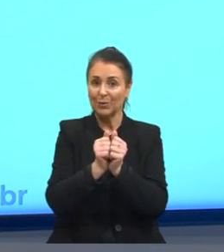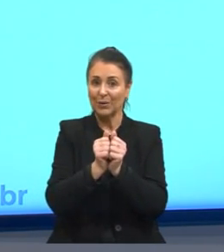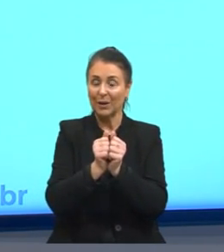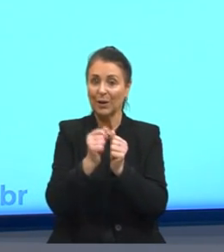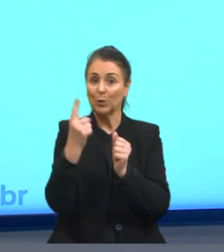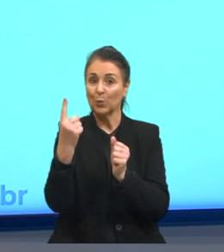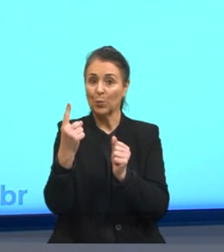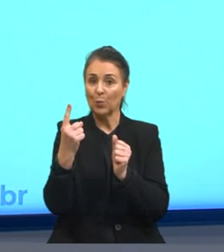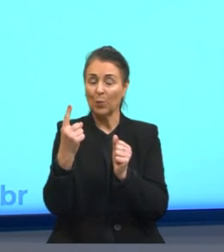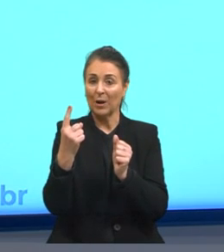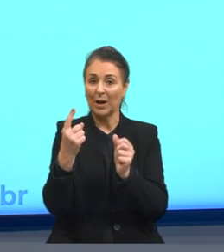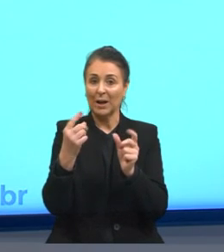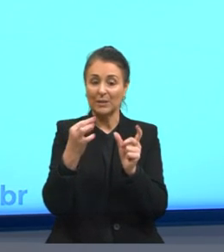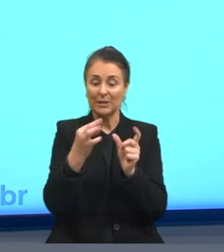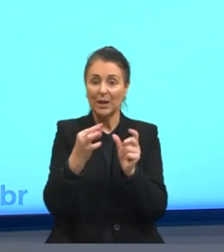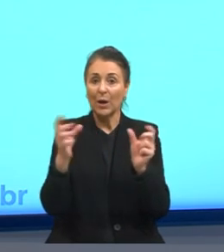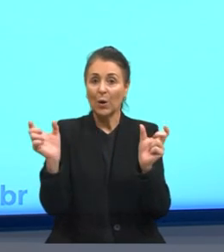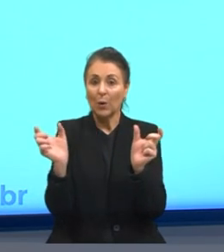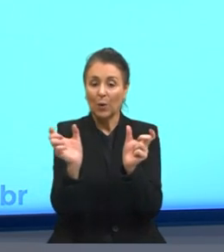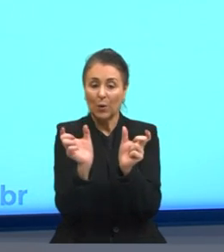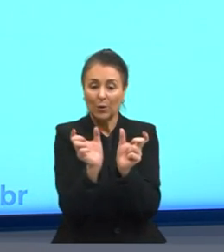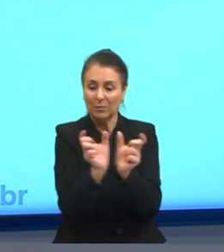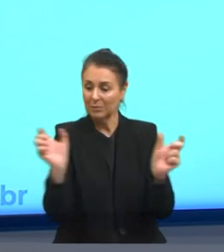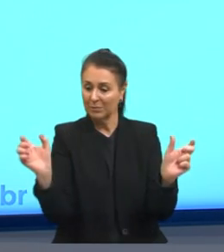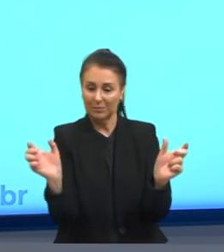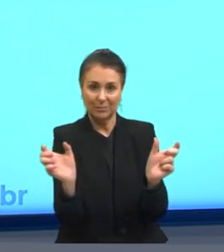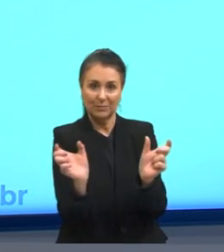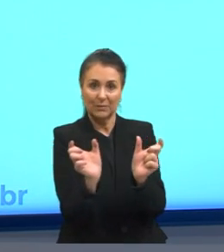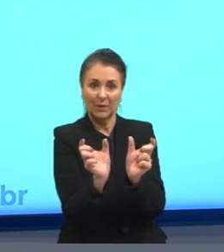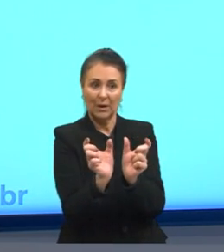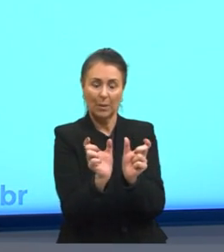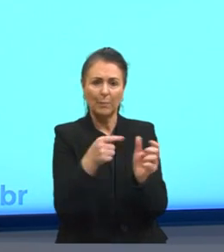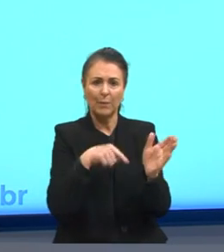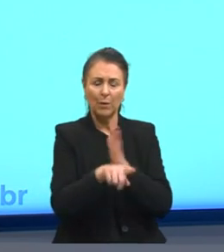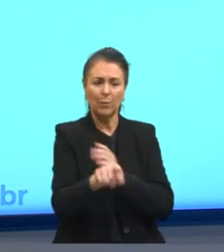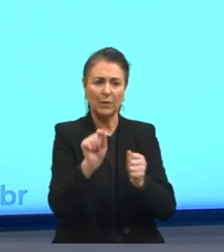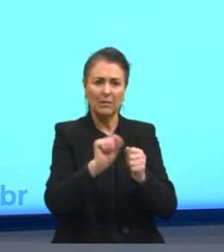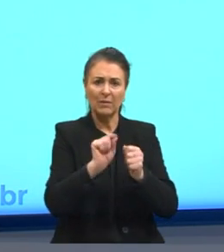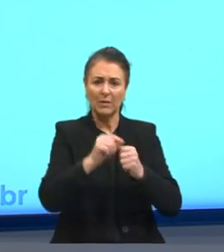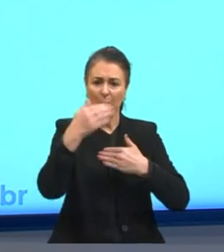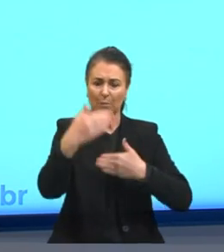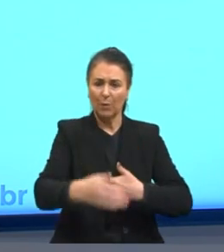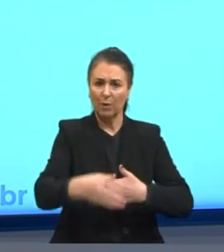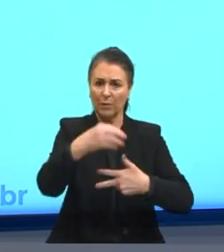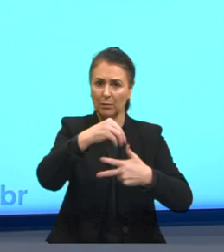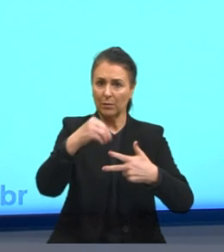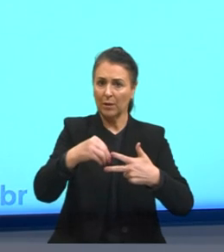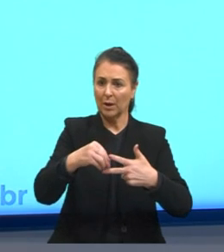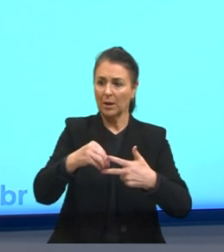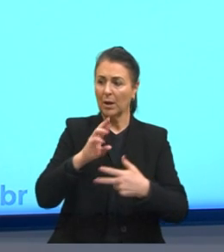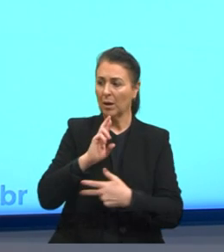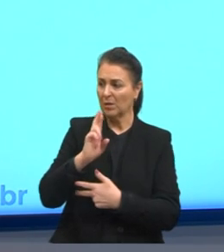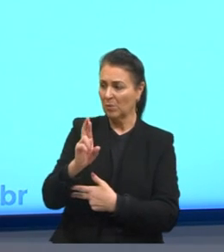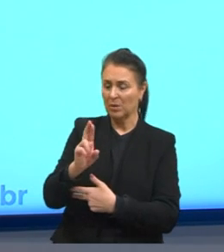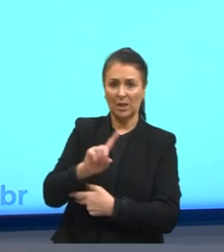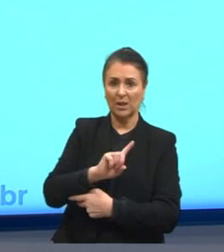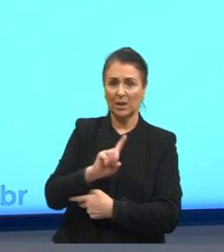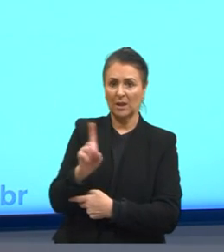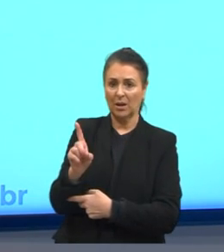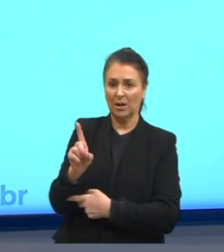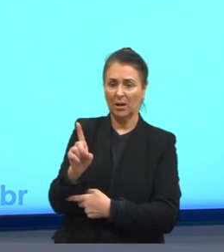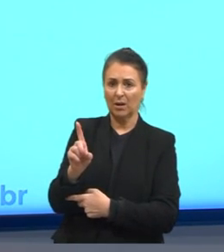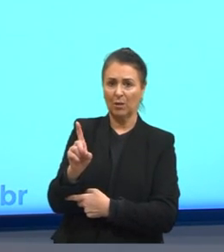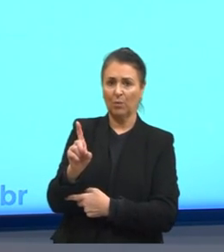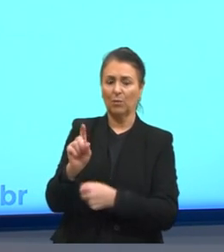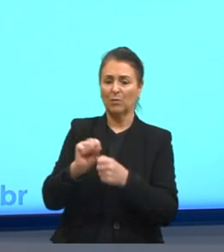fazer prova para o Enem? E o outro rapazinho ali responde. Não vou fazer. Não, vou fazer.